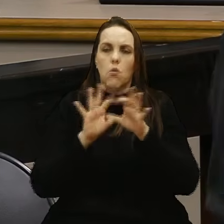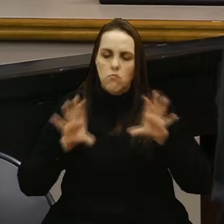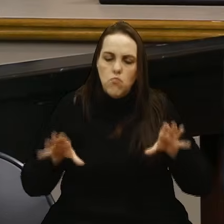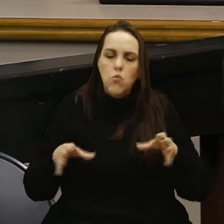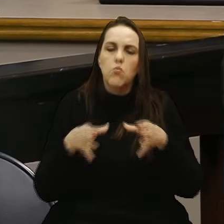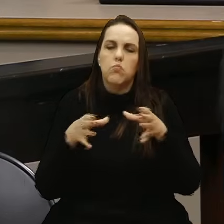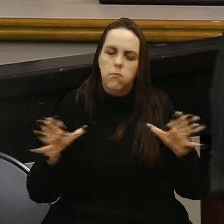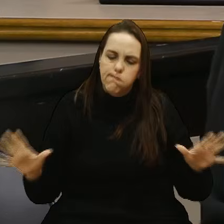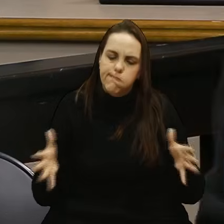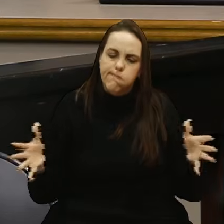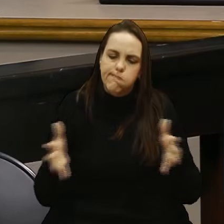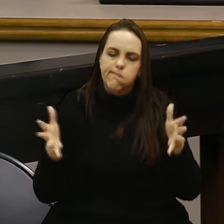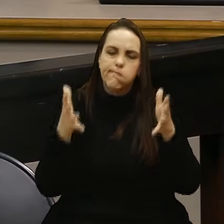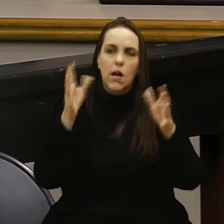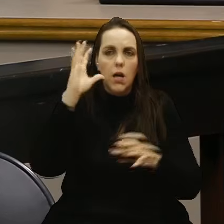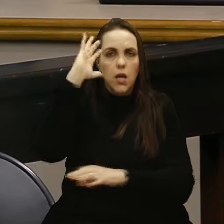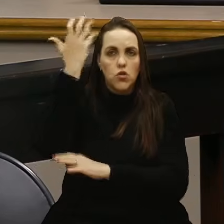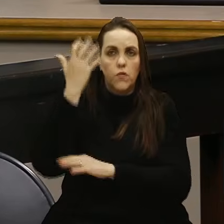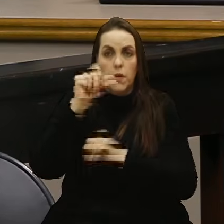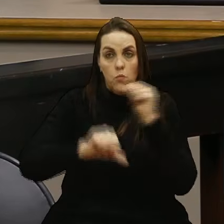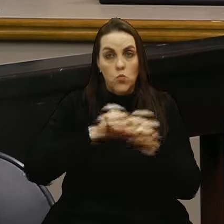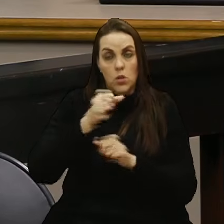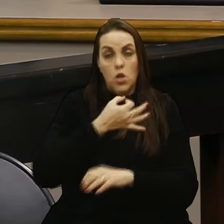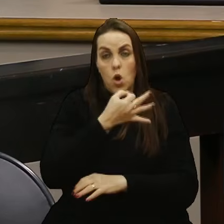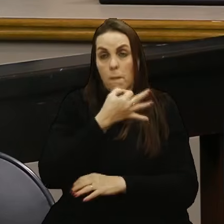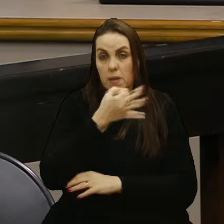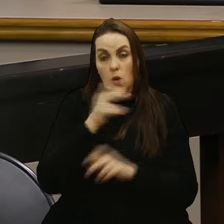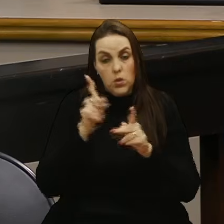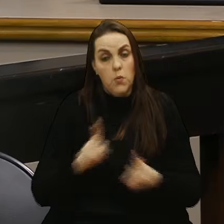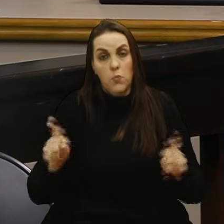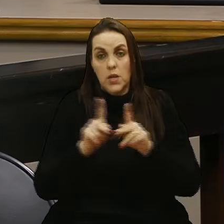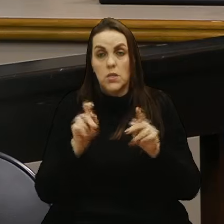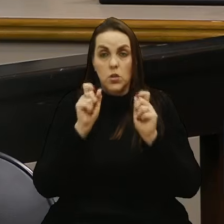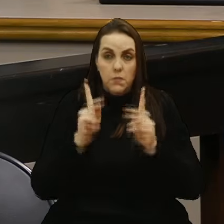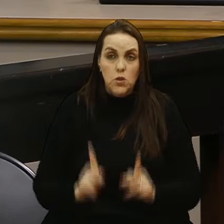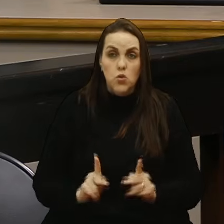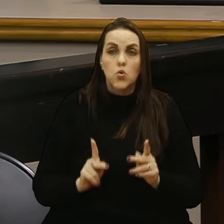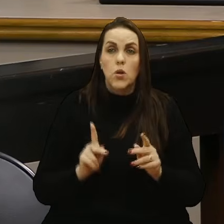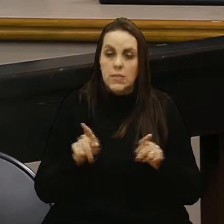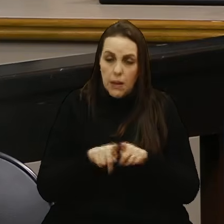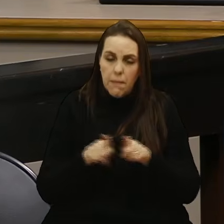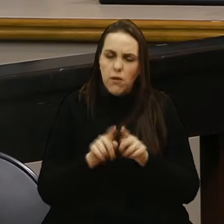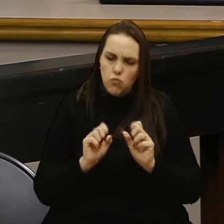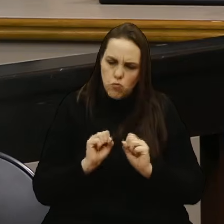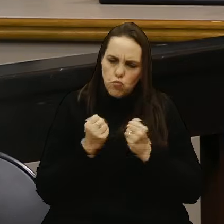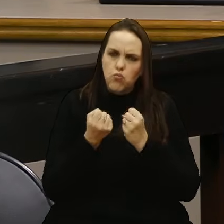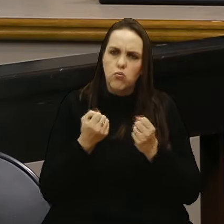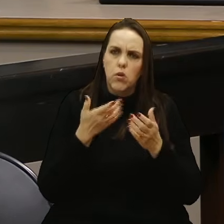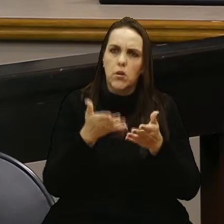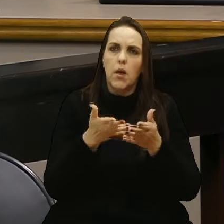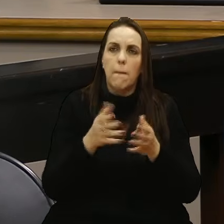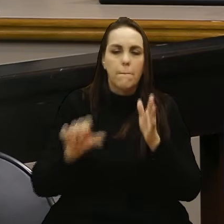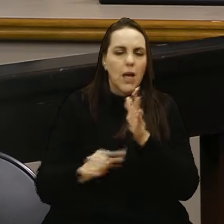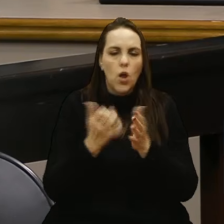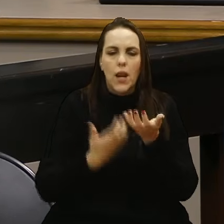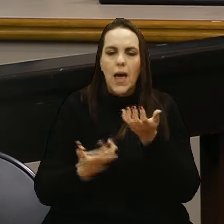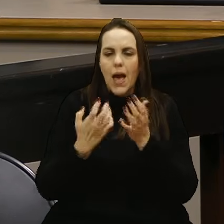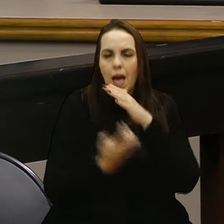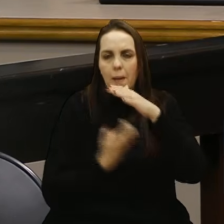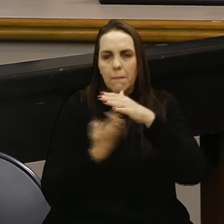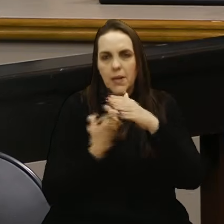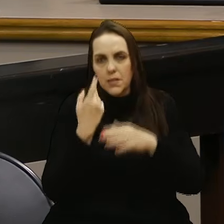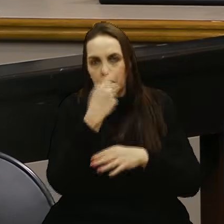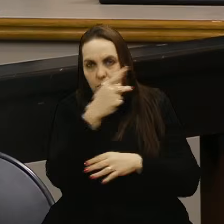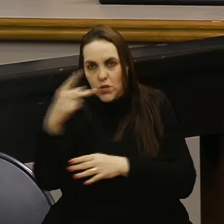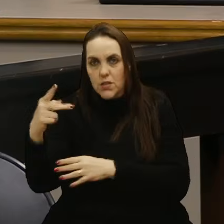isso, porque aí, a gente mudando a opinião pública, as pessoas comprando a briga de vocês, a empresa melhora para vocês, melhora para todo mundo. Se a